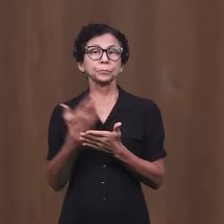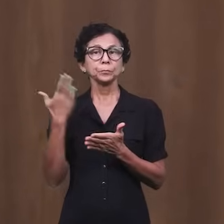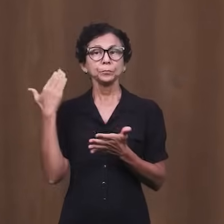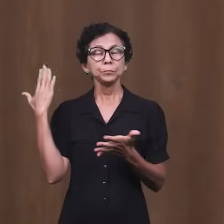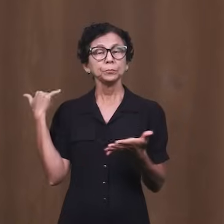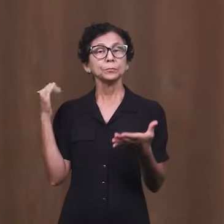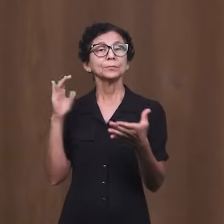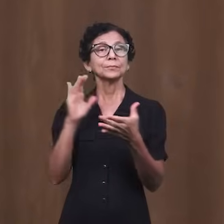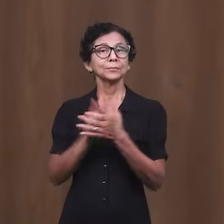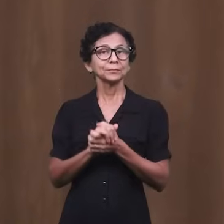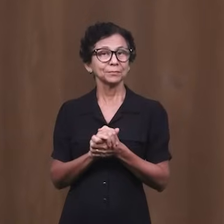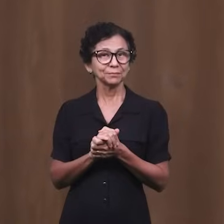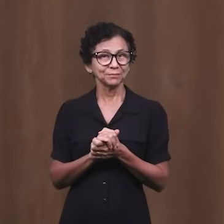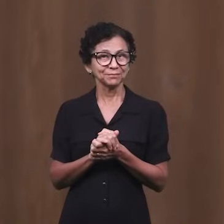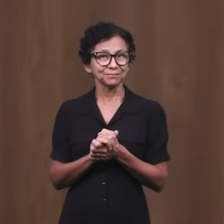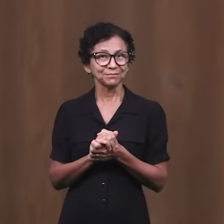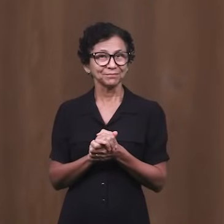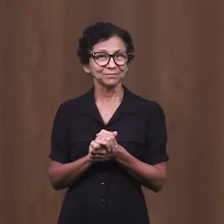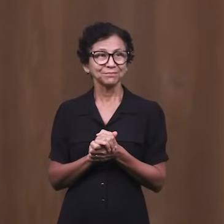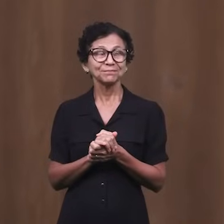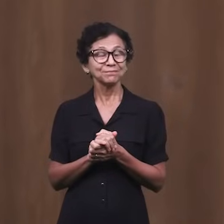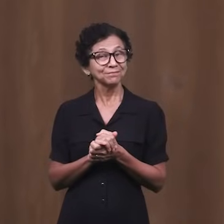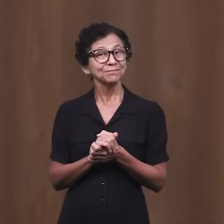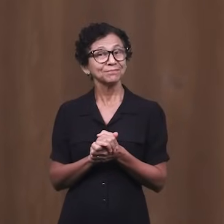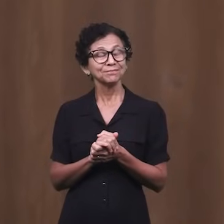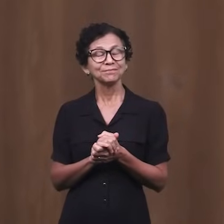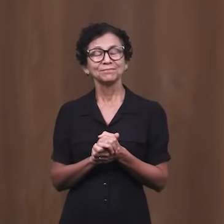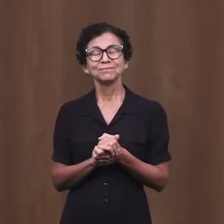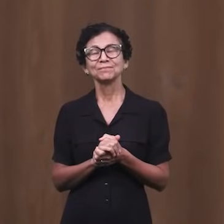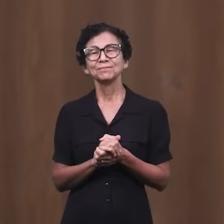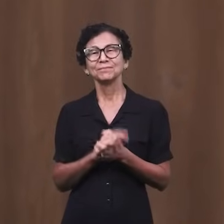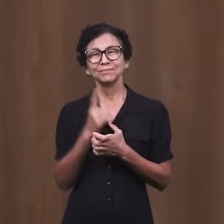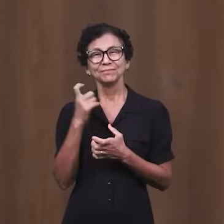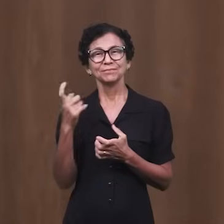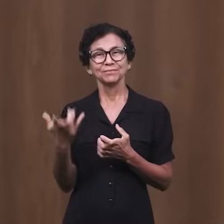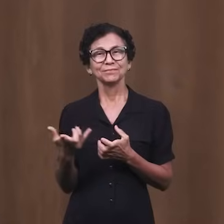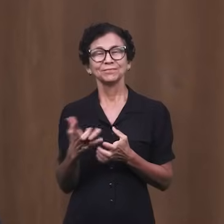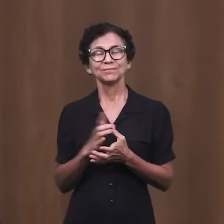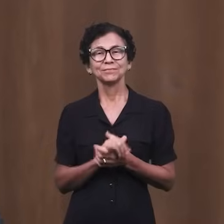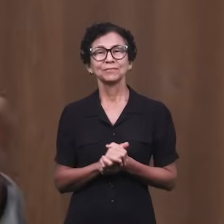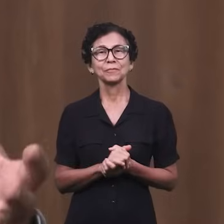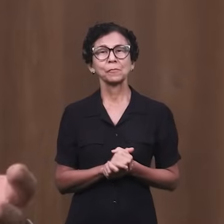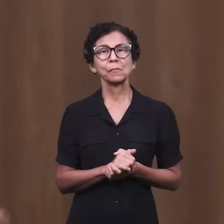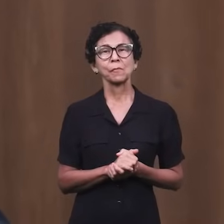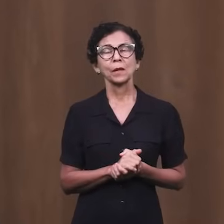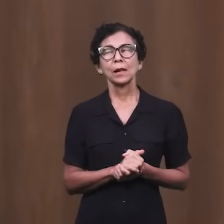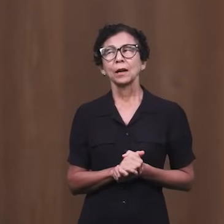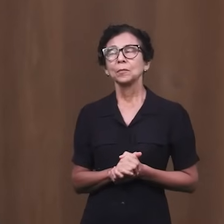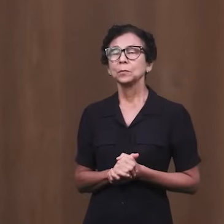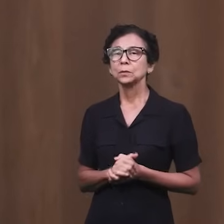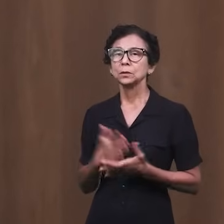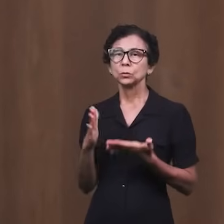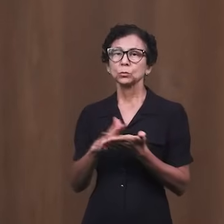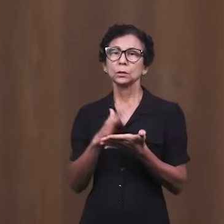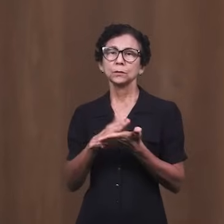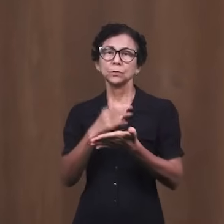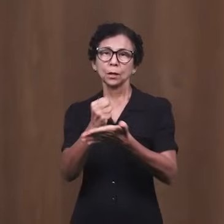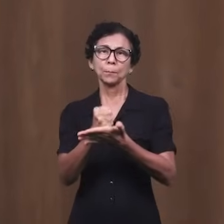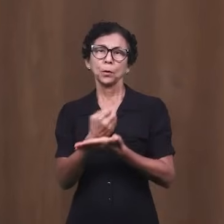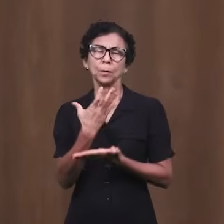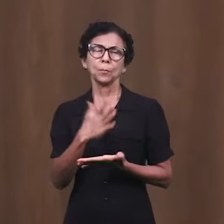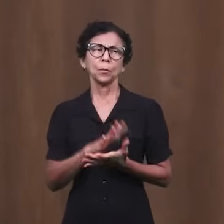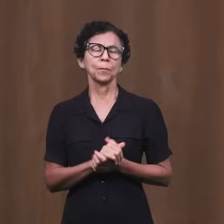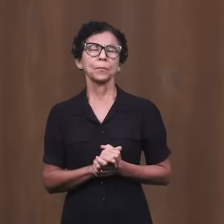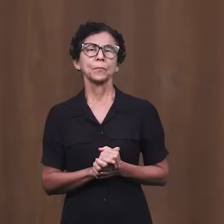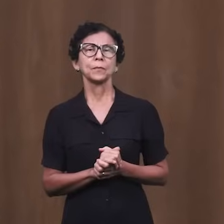você ler livros de apoio é algo que ajuda muitas vezes tem uma dúvida a Rosa de Saron Saron